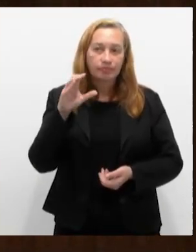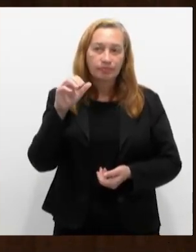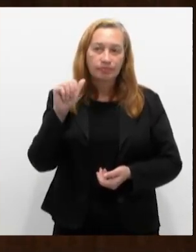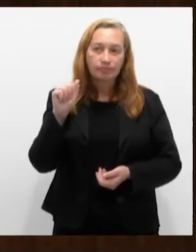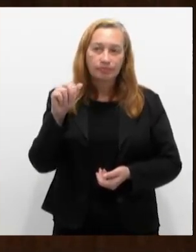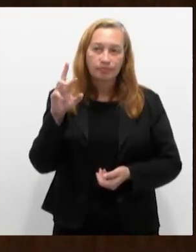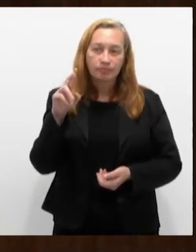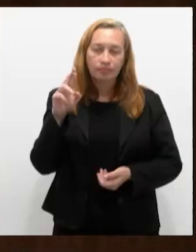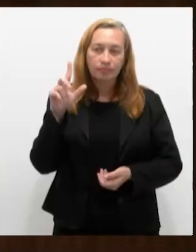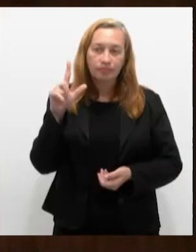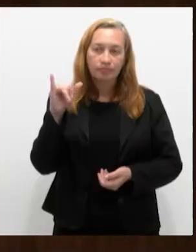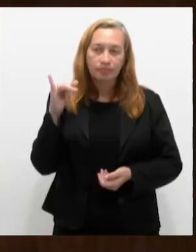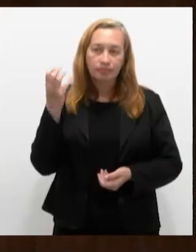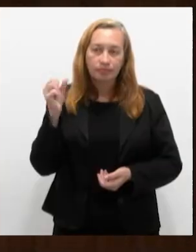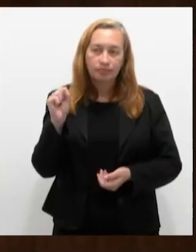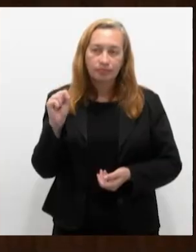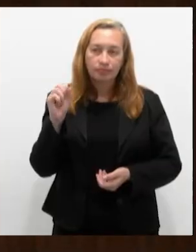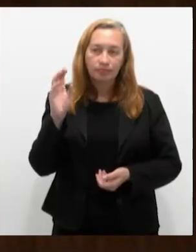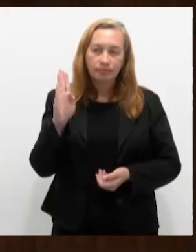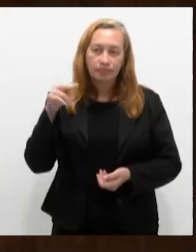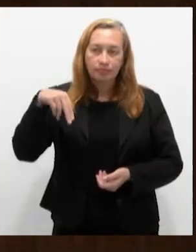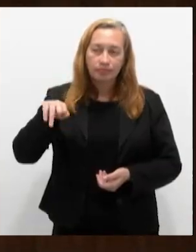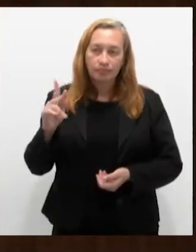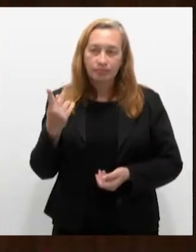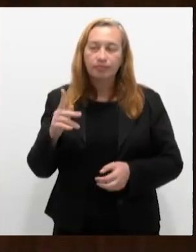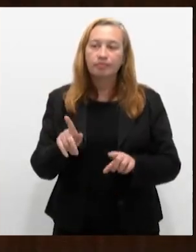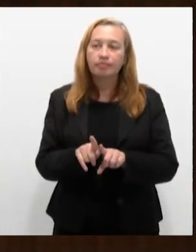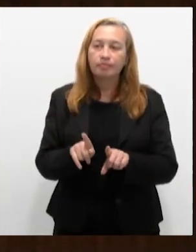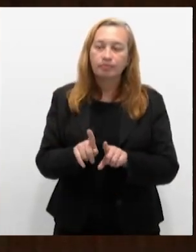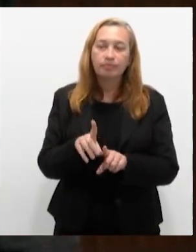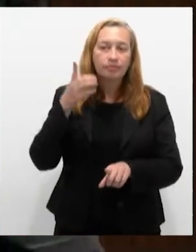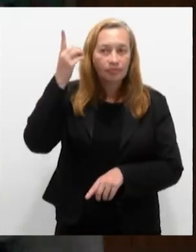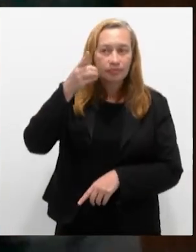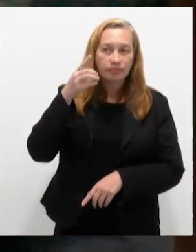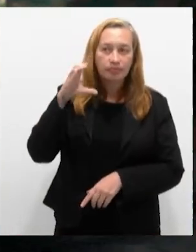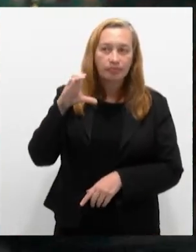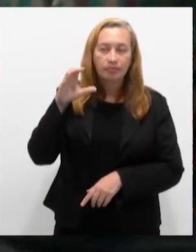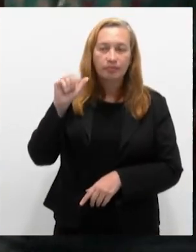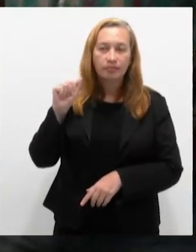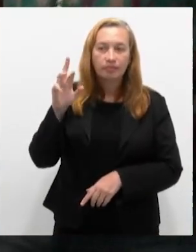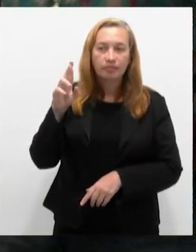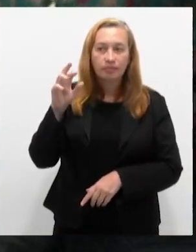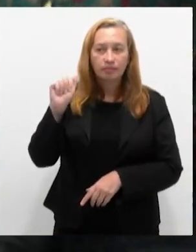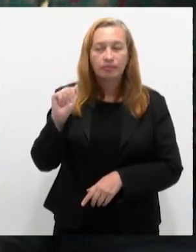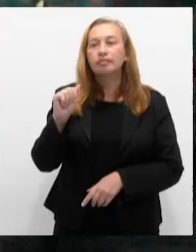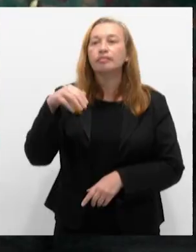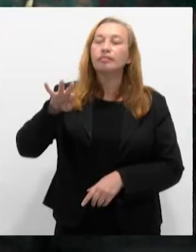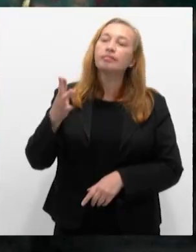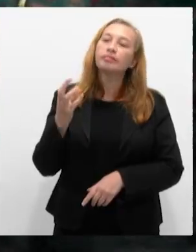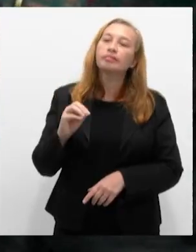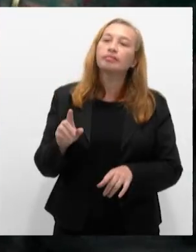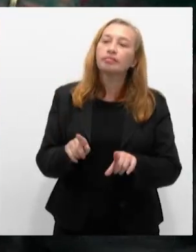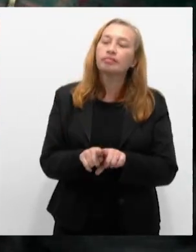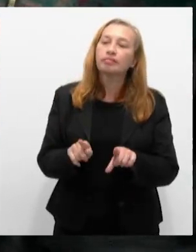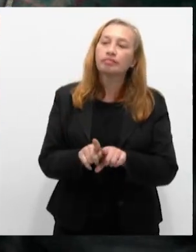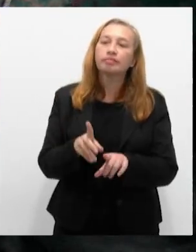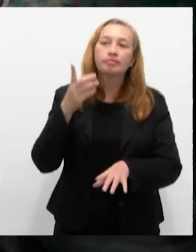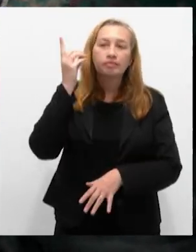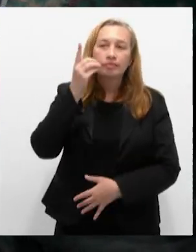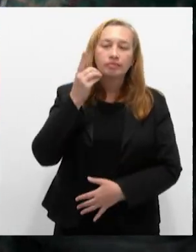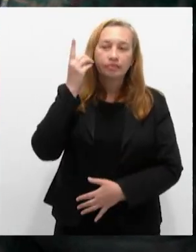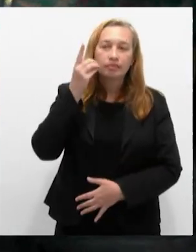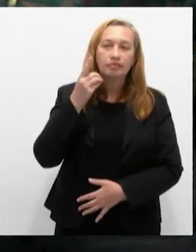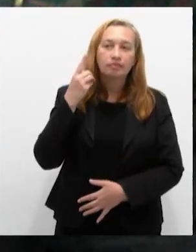do BNH, a deputada Carla Machado e o deputado...